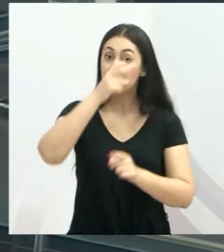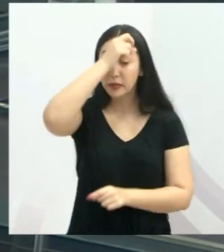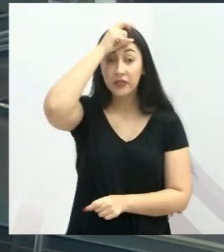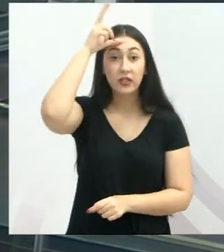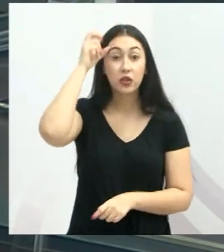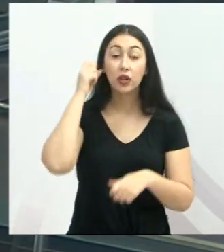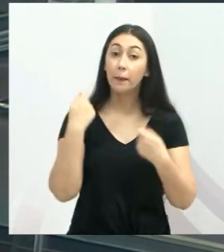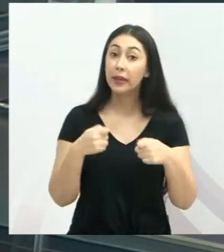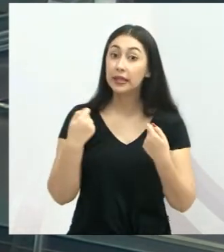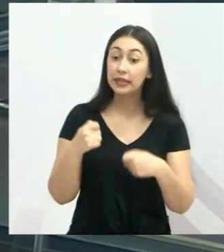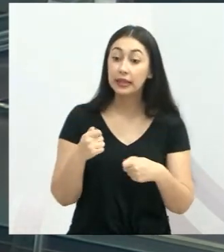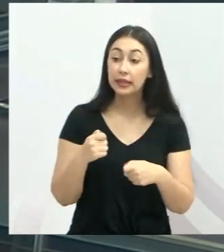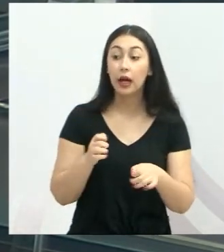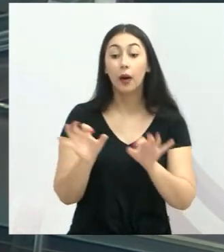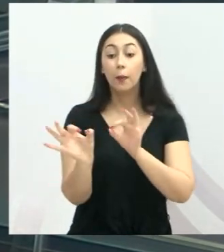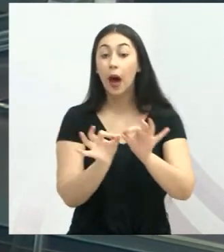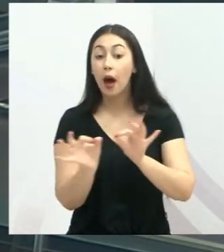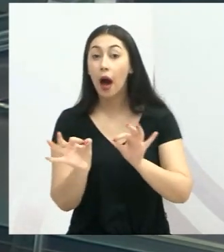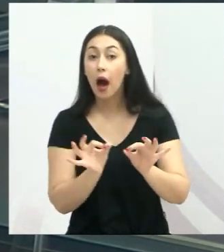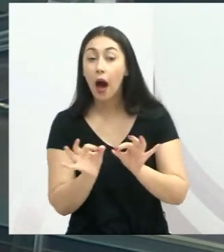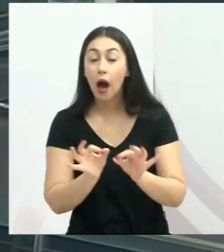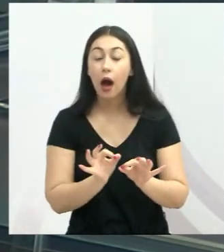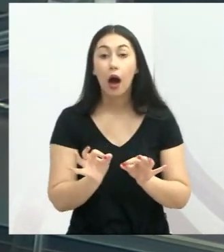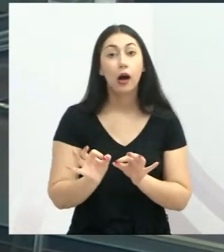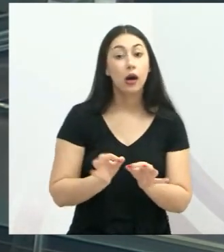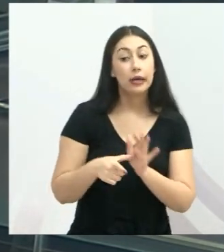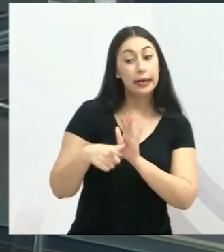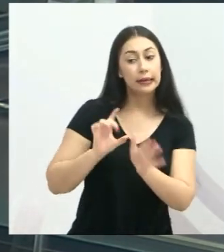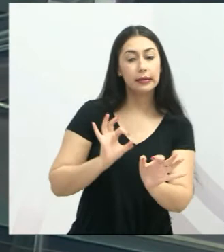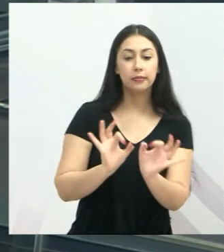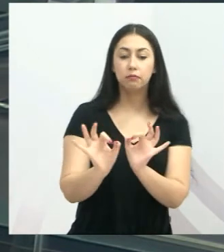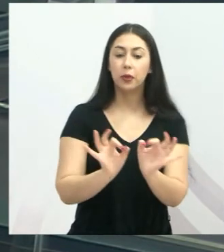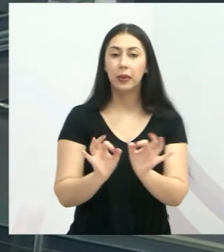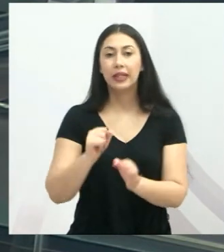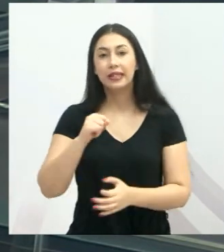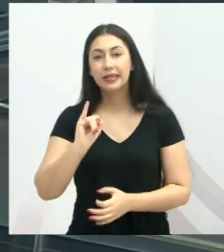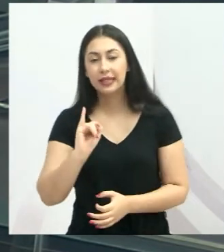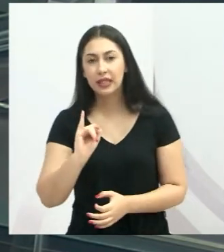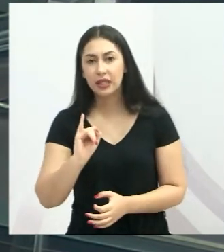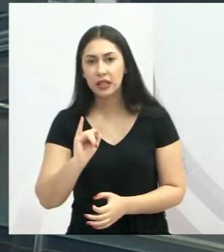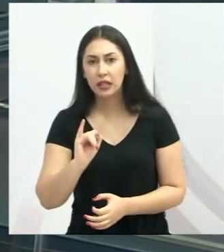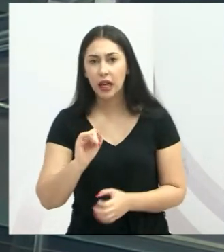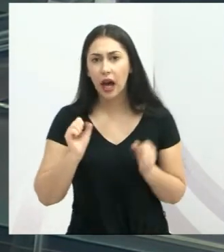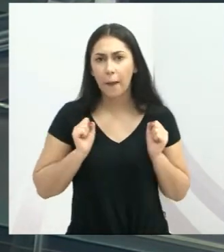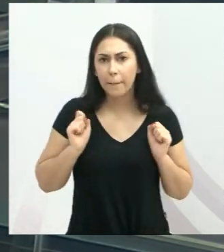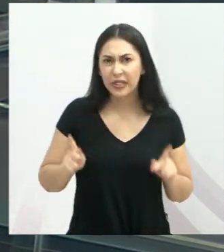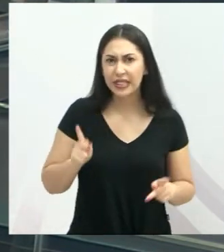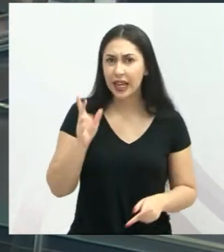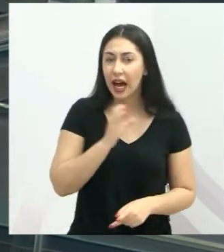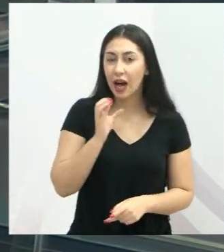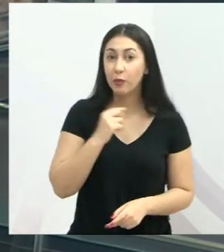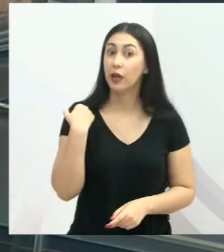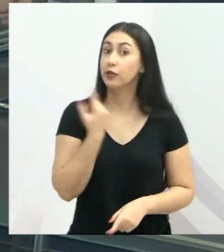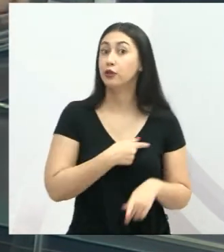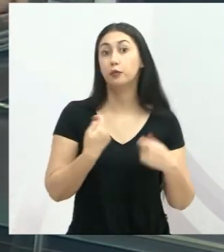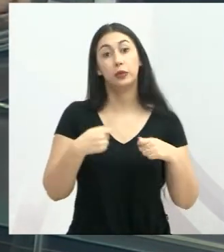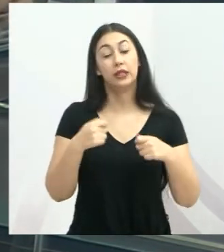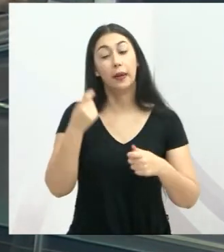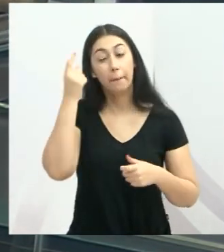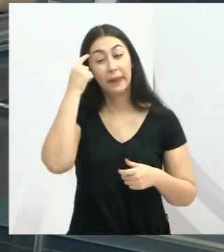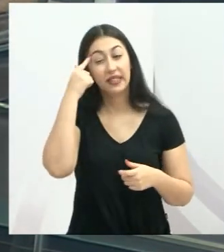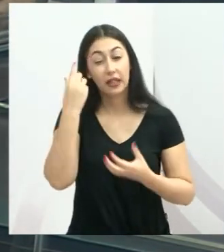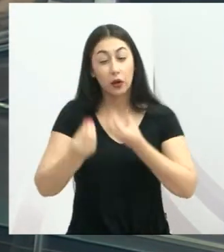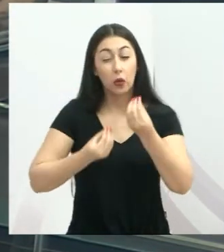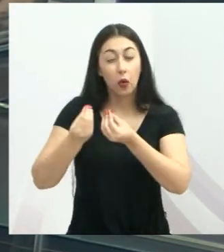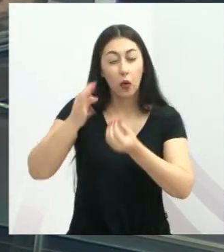bom gestor tem que antecipar o problema. Se estão aposentando mais cedo, nós temos que buscar alternativas. Não essas